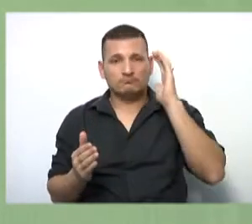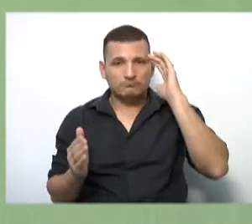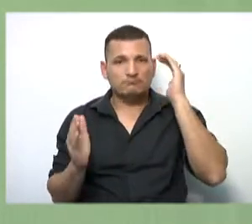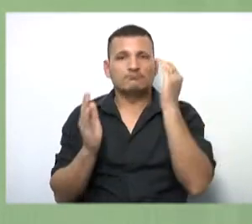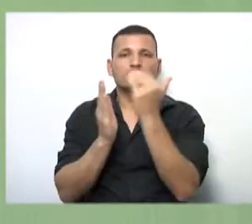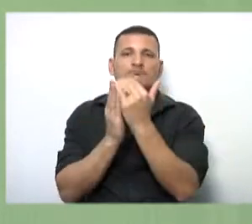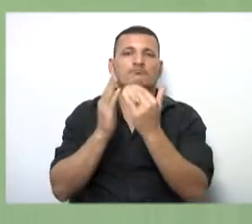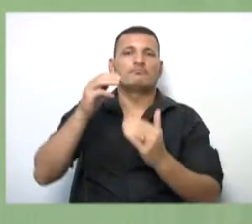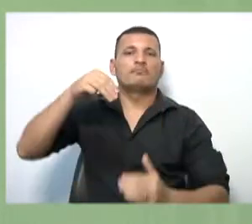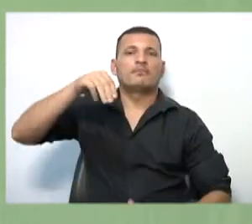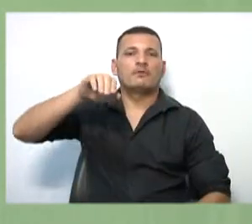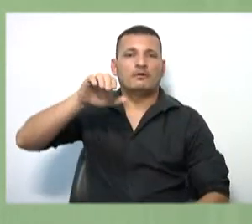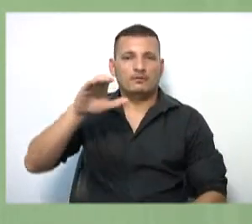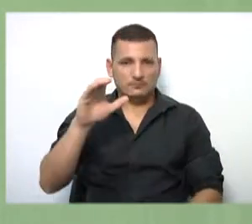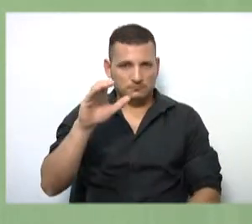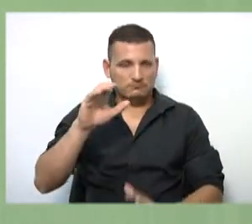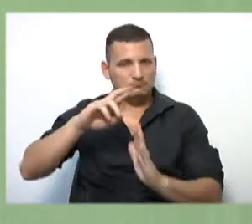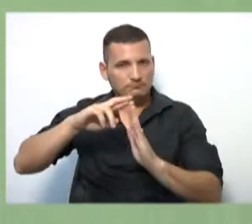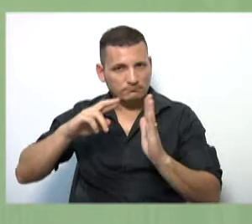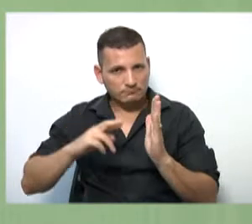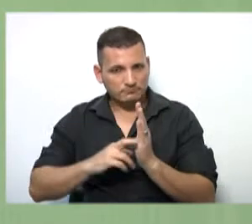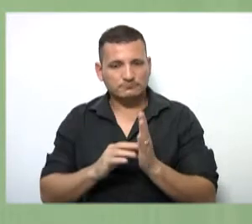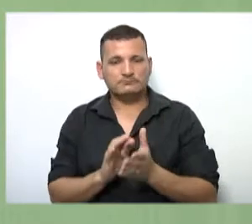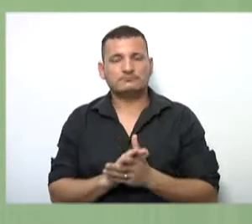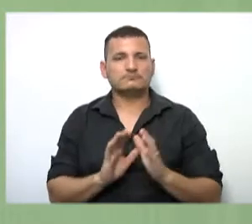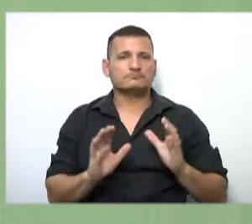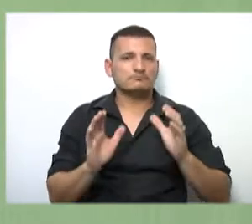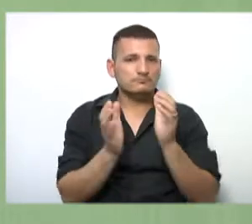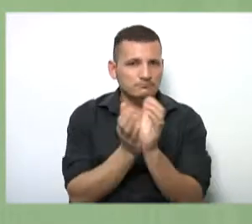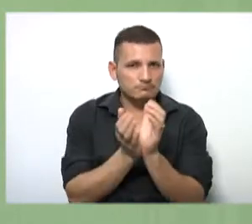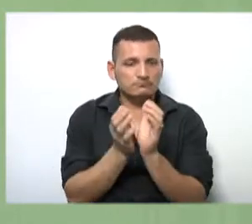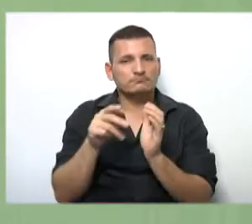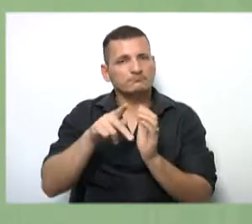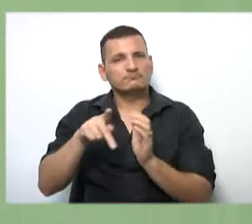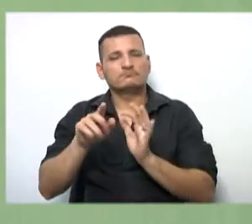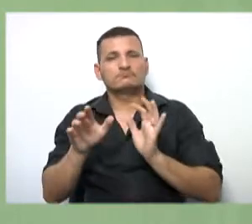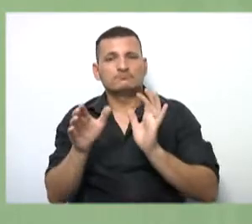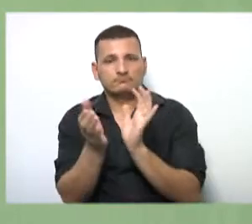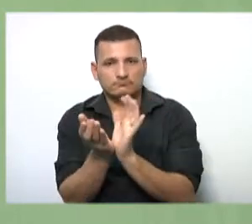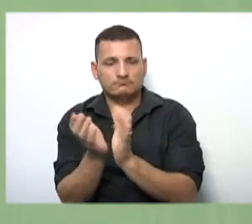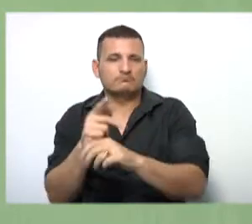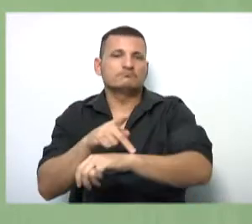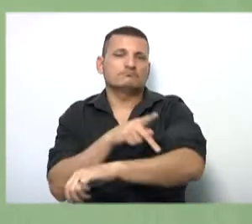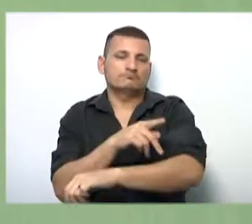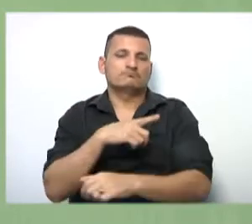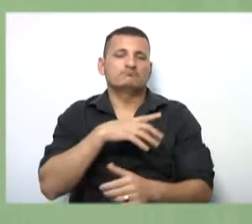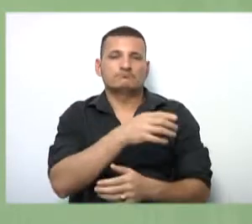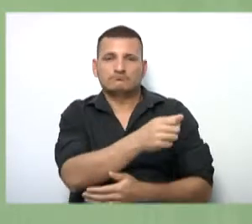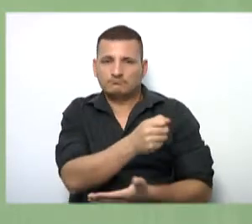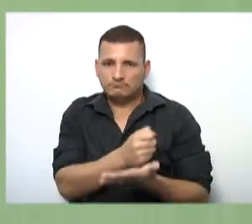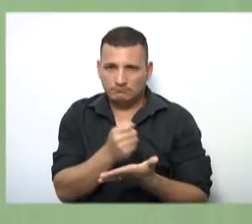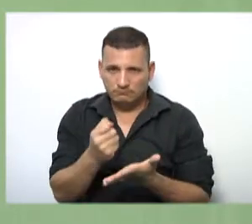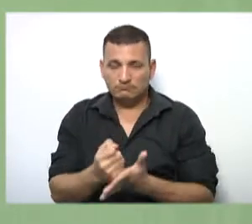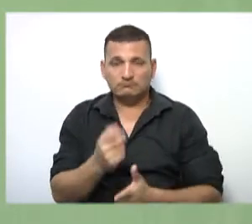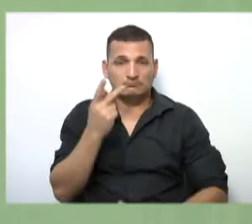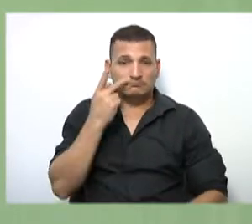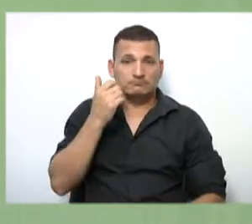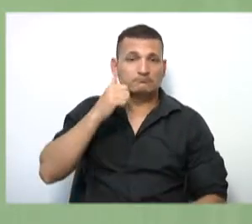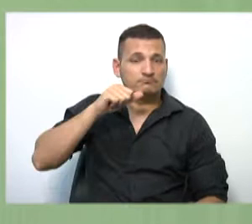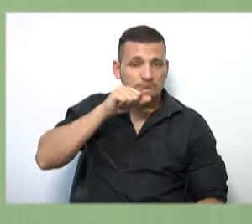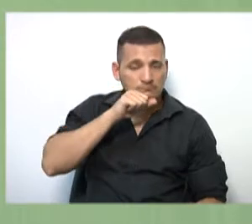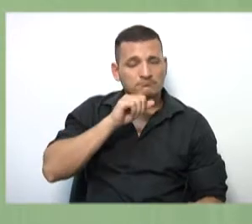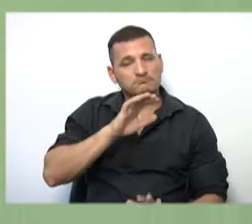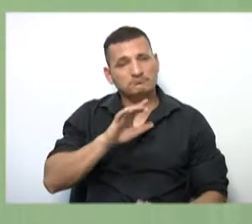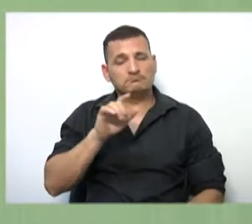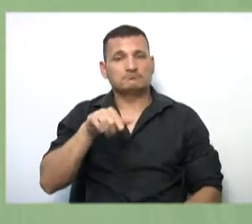do MEC. O corpo docente e a equipe pedagógica são contratados. Os pais ficam responsáveis pelo gerenciamento